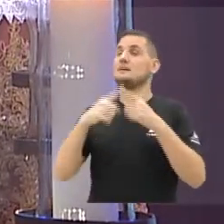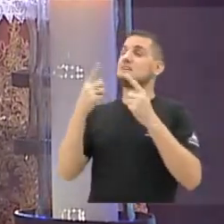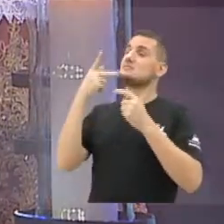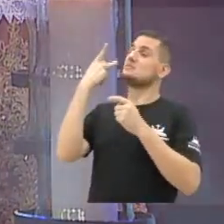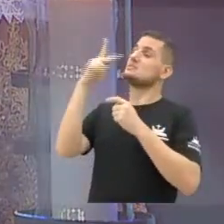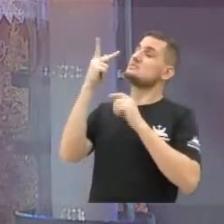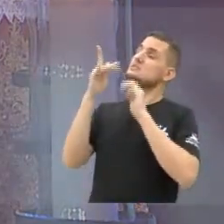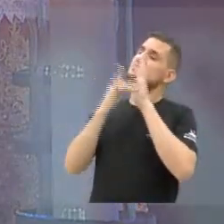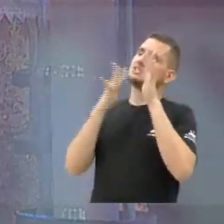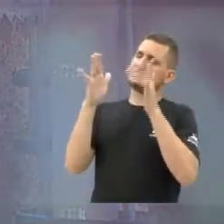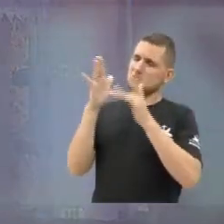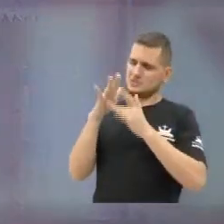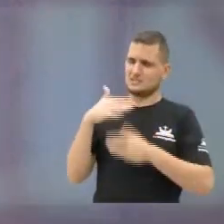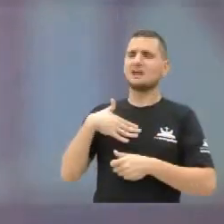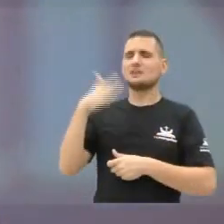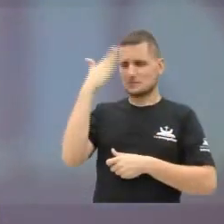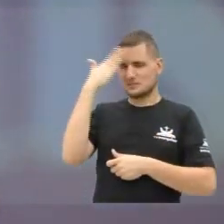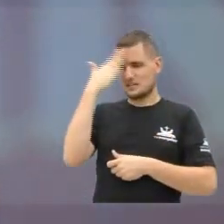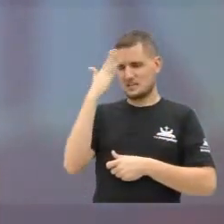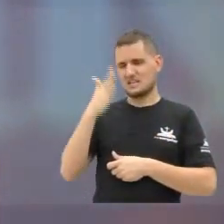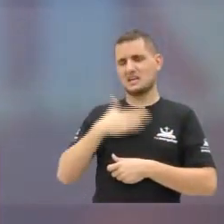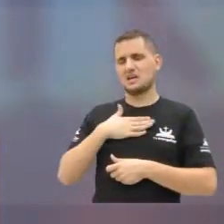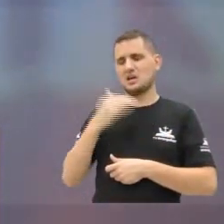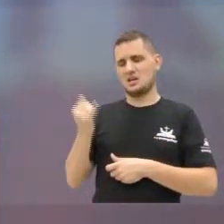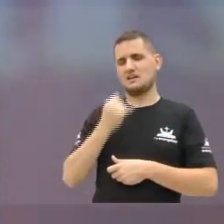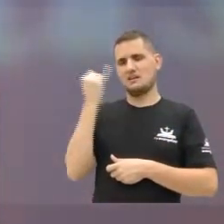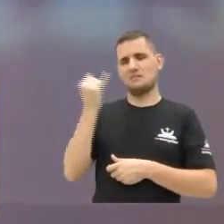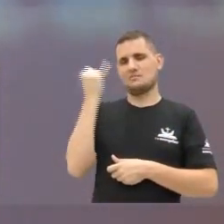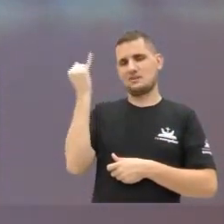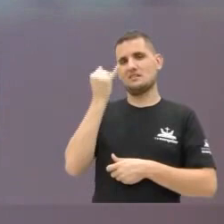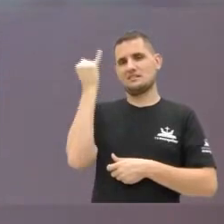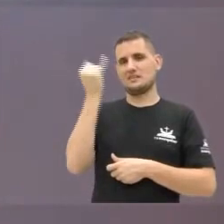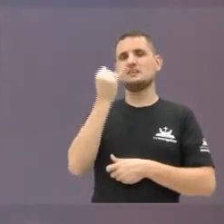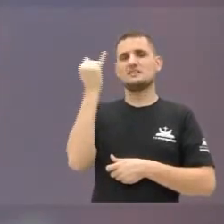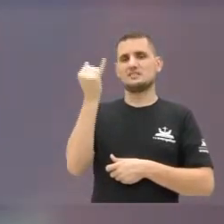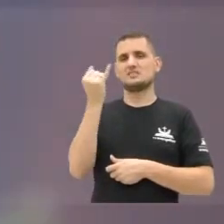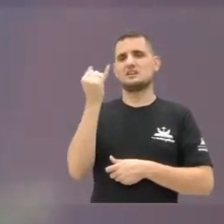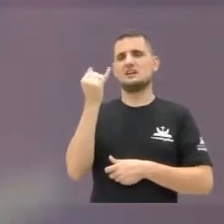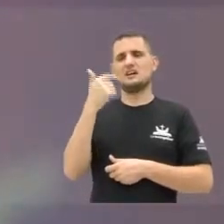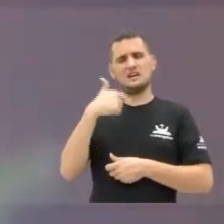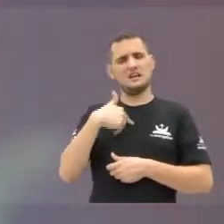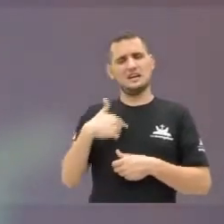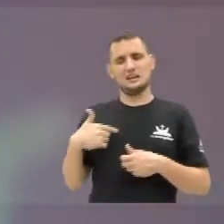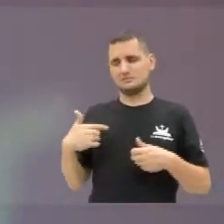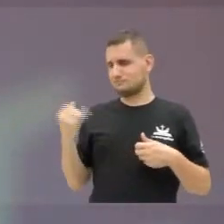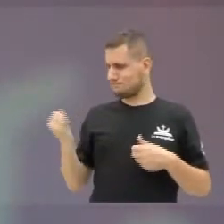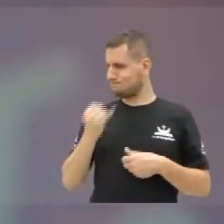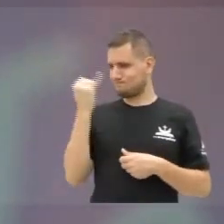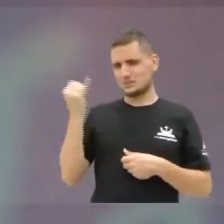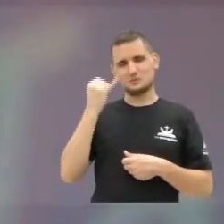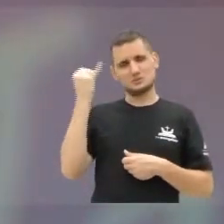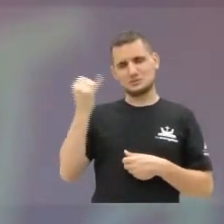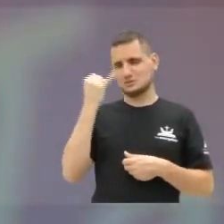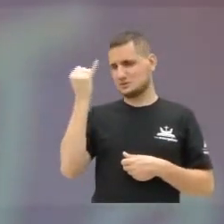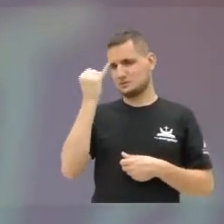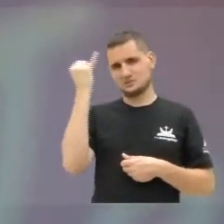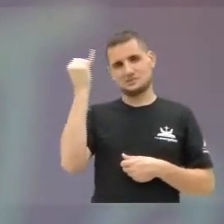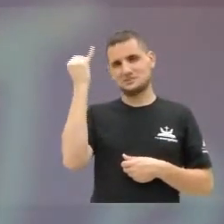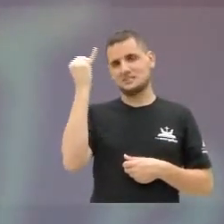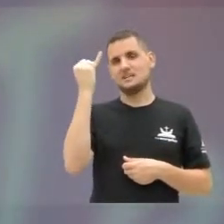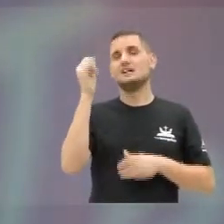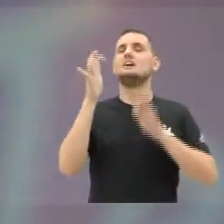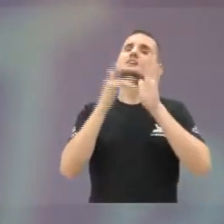Jesus, eu tenho importância. Eu valho muito. Pode me